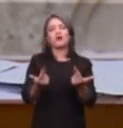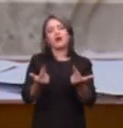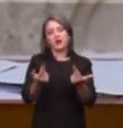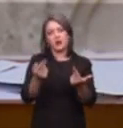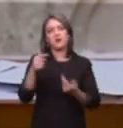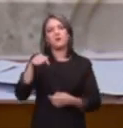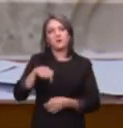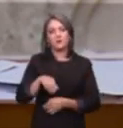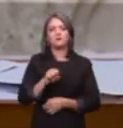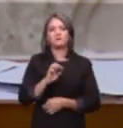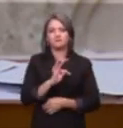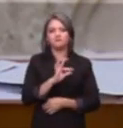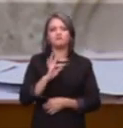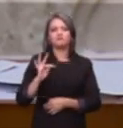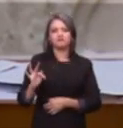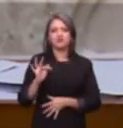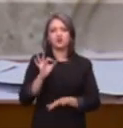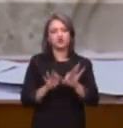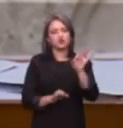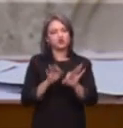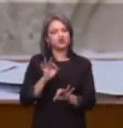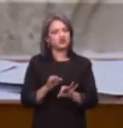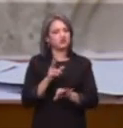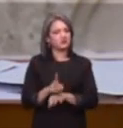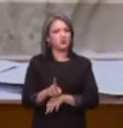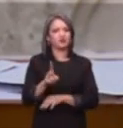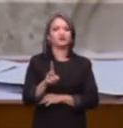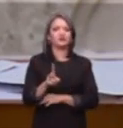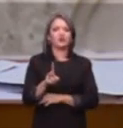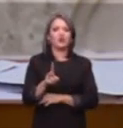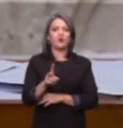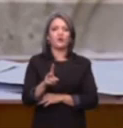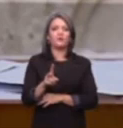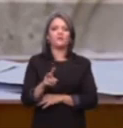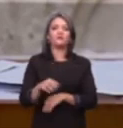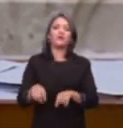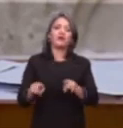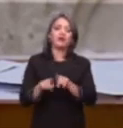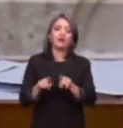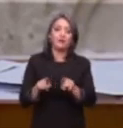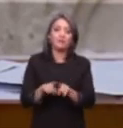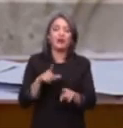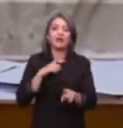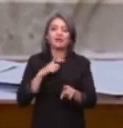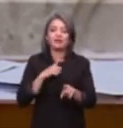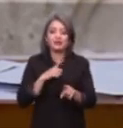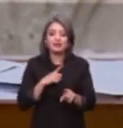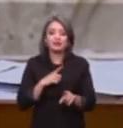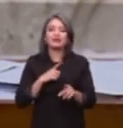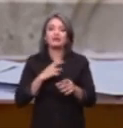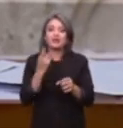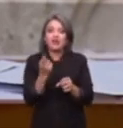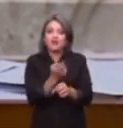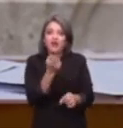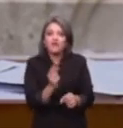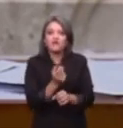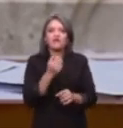prestação jurisdicional, ao lado da reconstrução, em tempo recorde, das